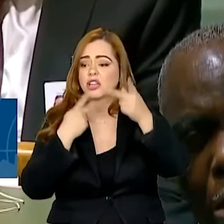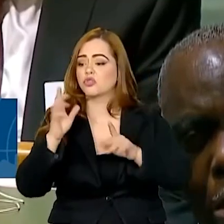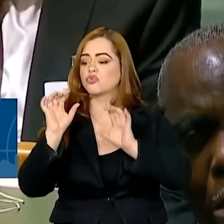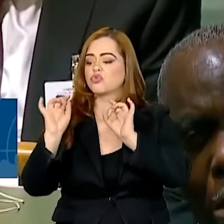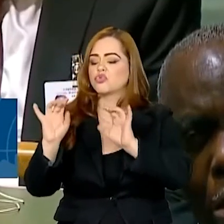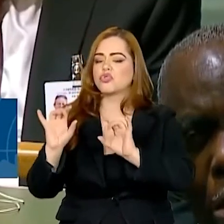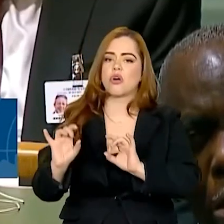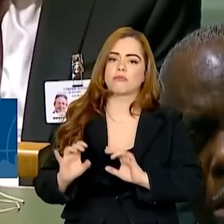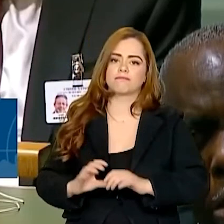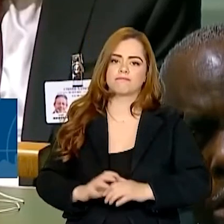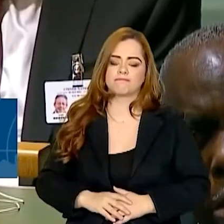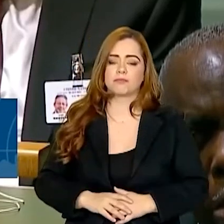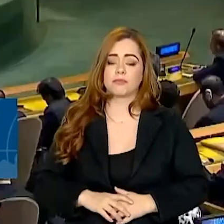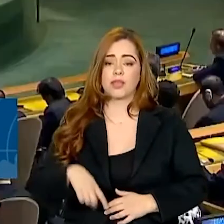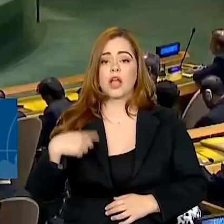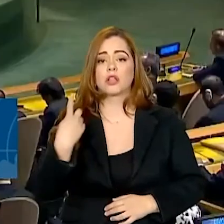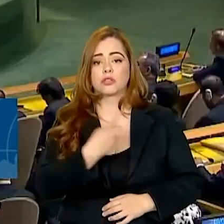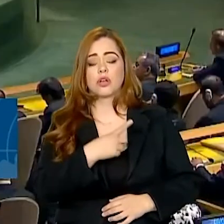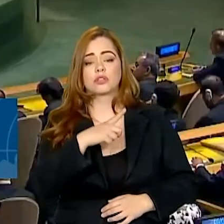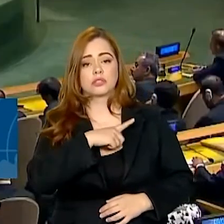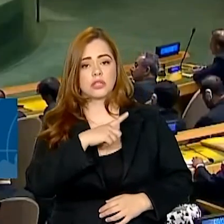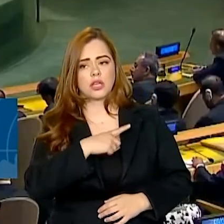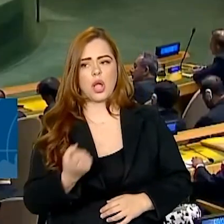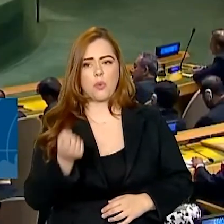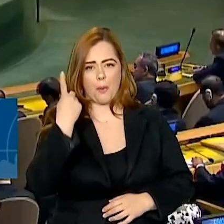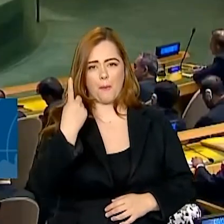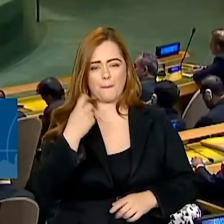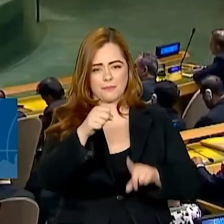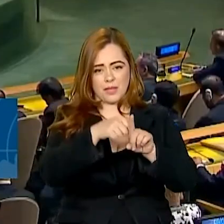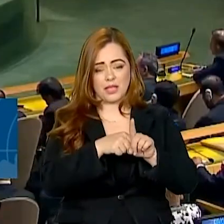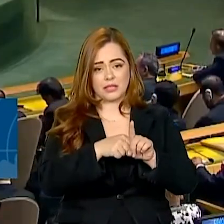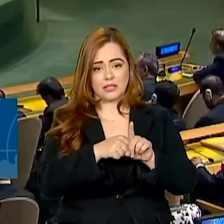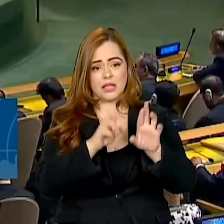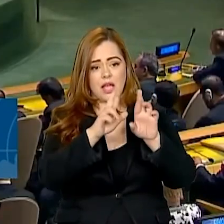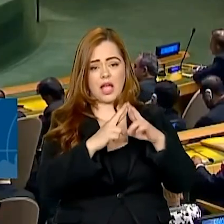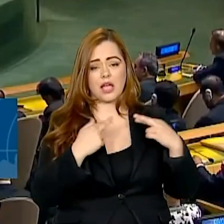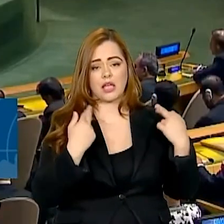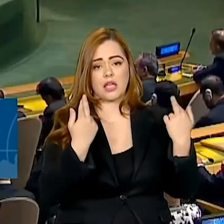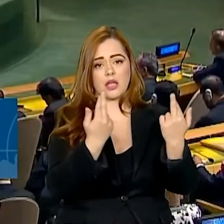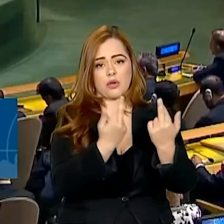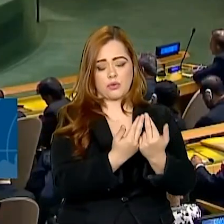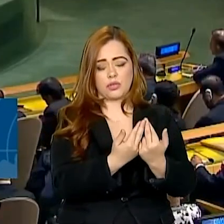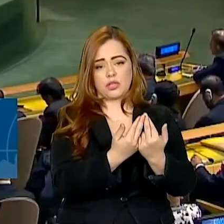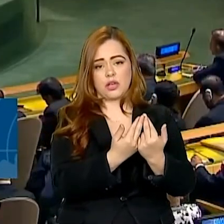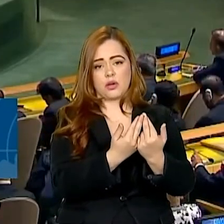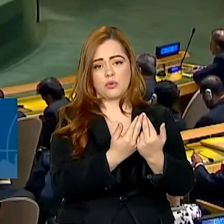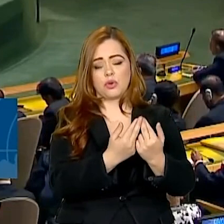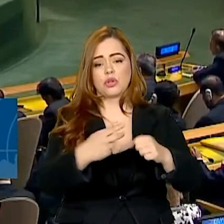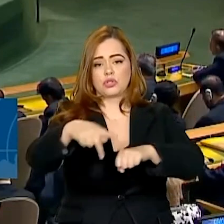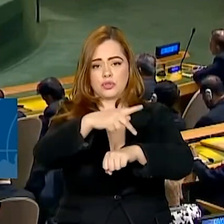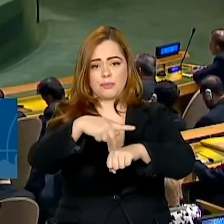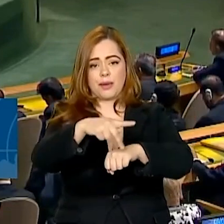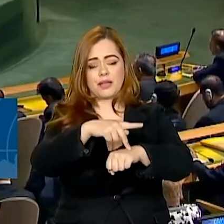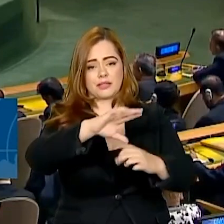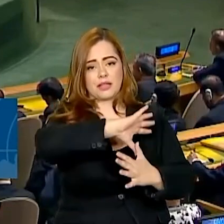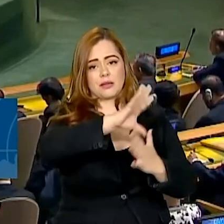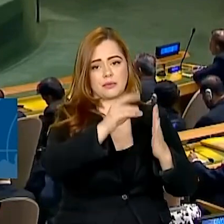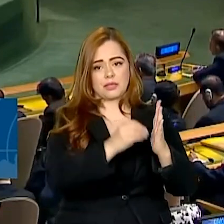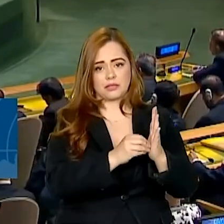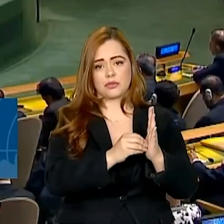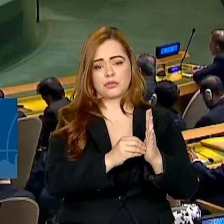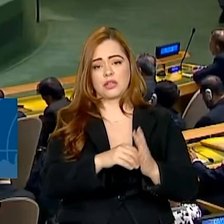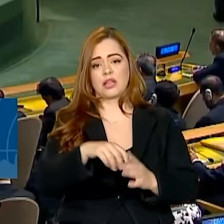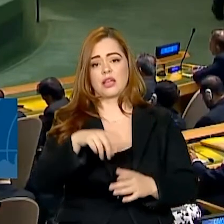mesma. Sediamos há um mês a cúpula de Belém no coração da Amazônia e lançamos uma